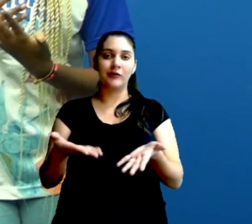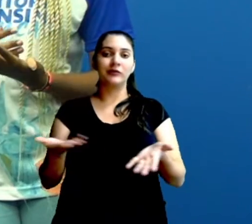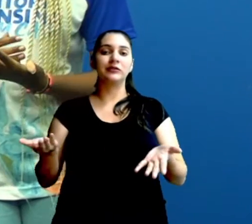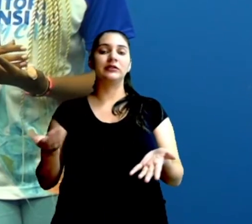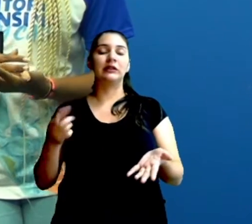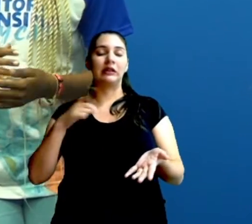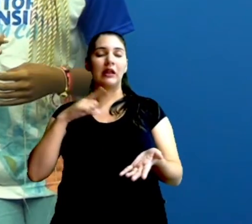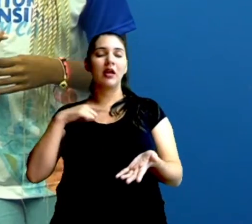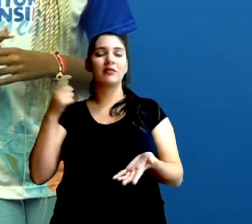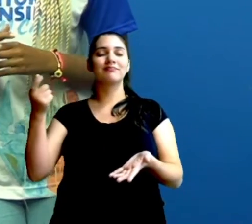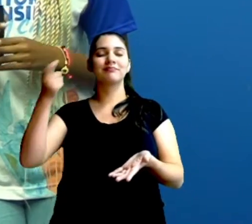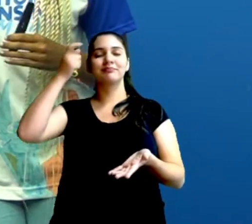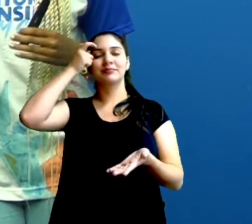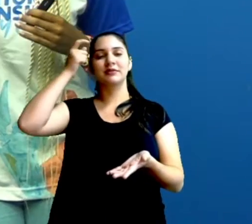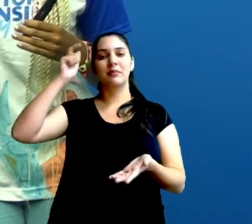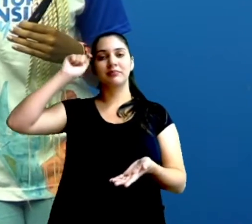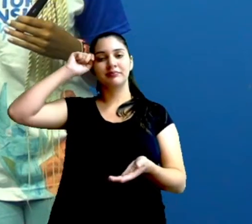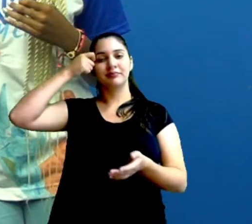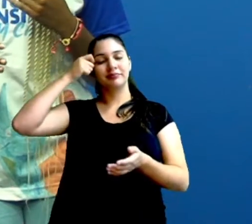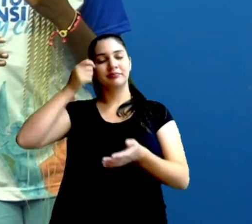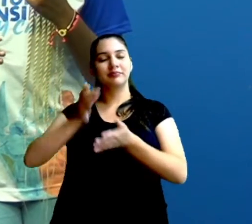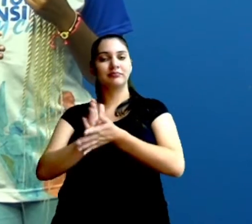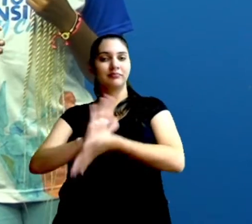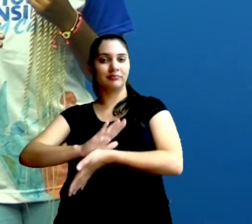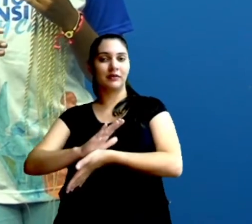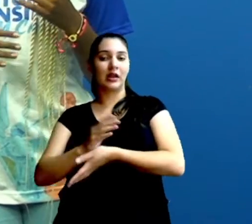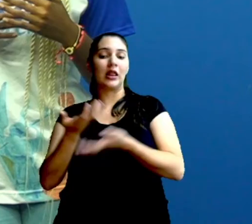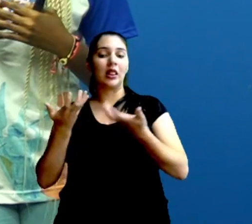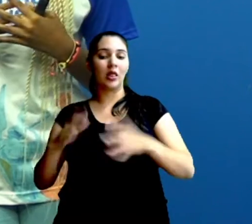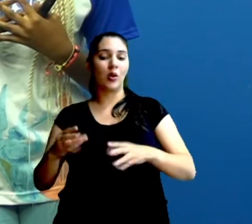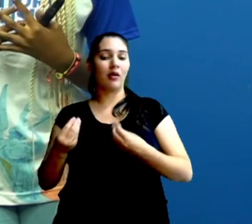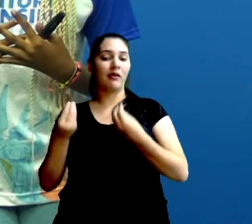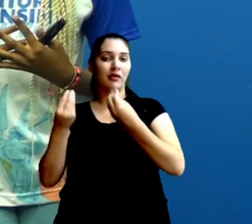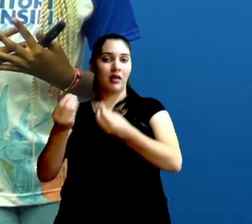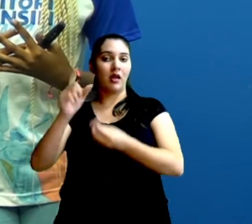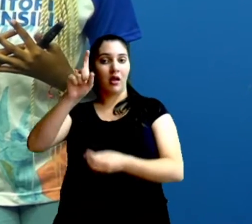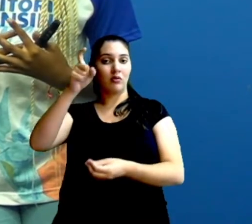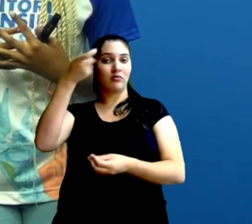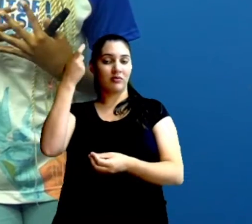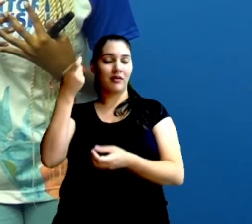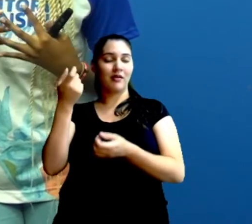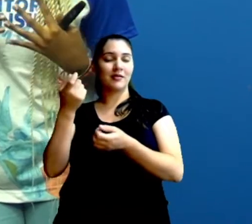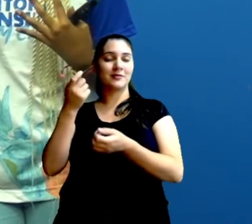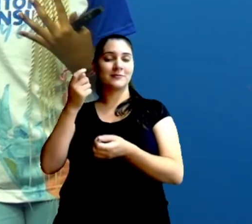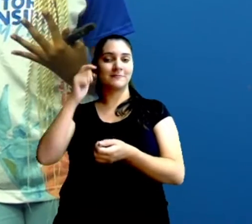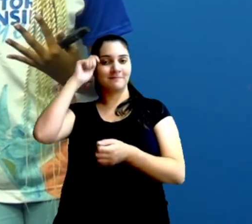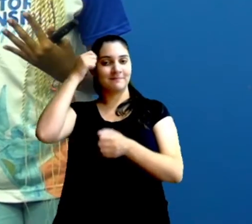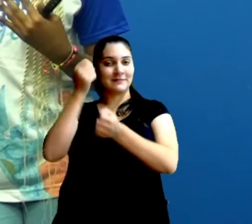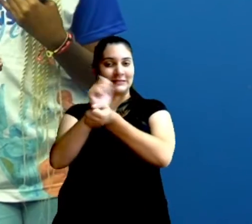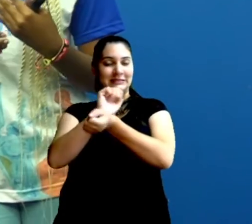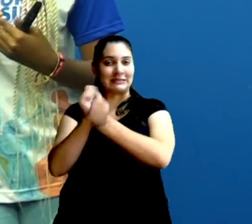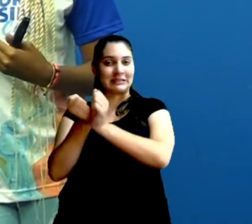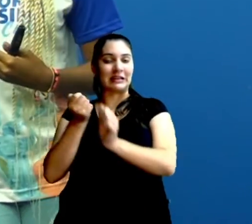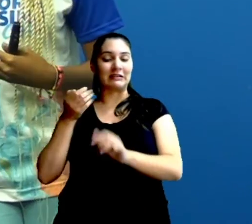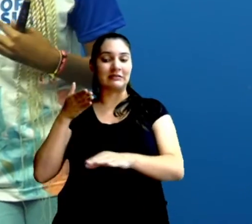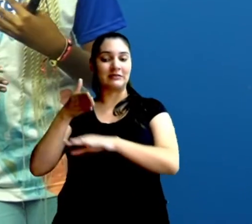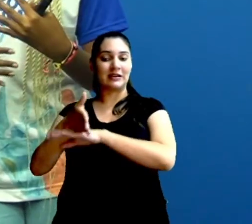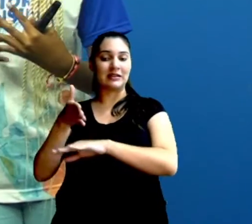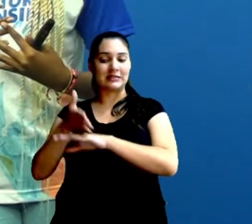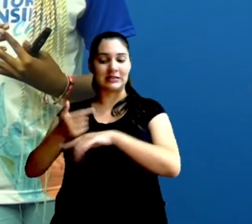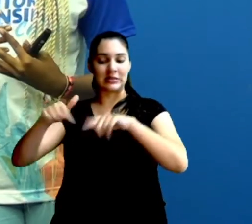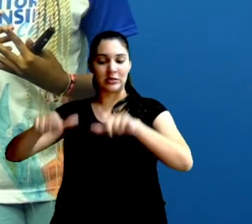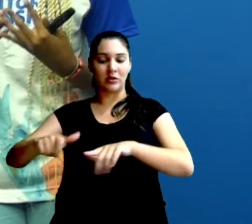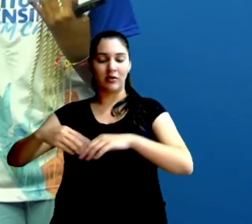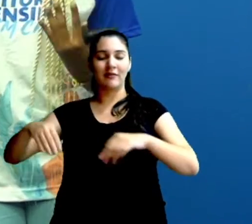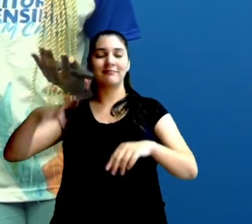lógica racista que não queria dar aos ex-escravizados esse acesso à terra, que dificultasse